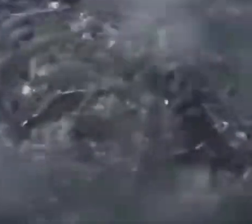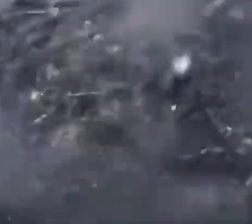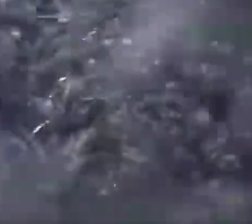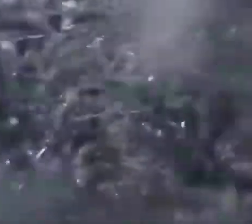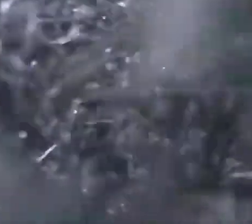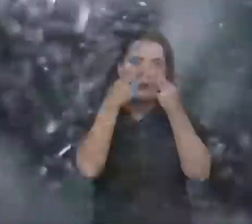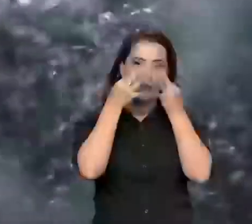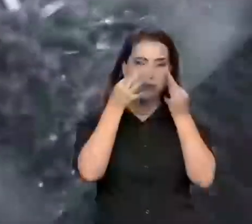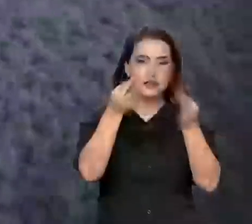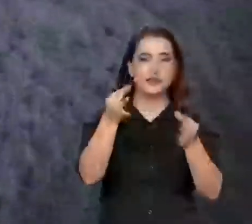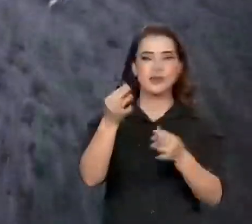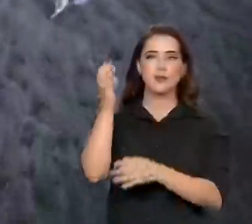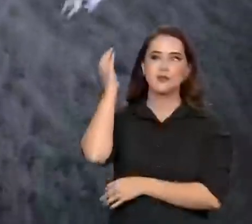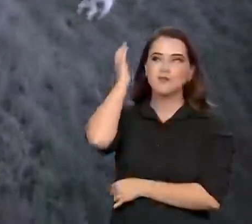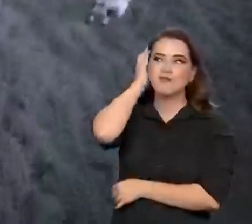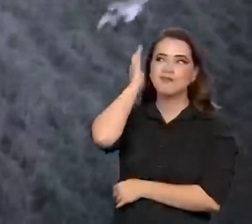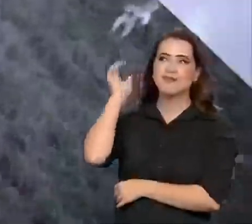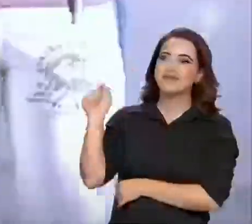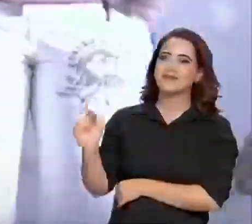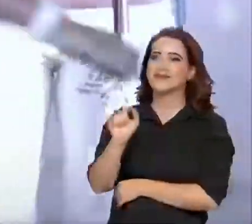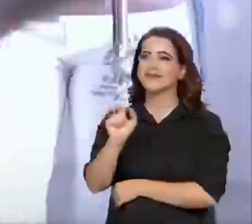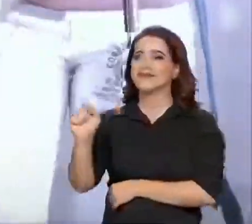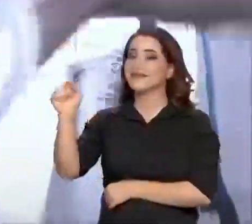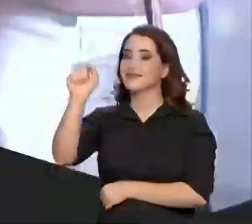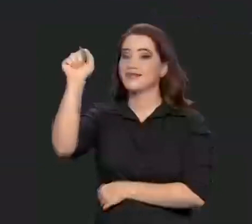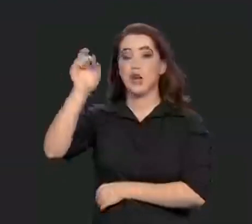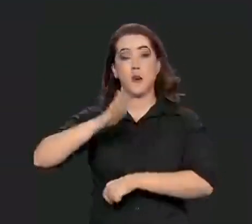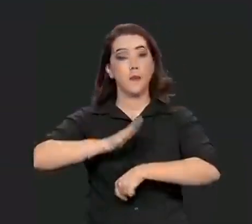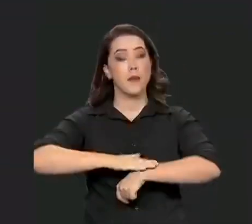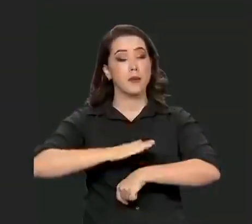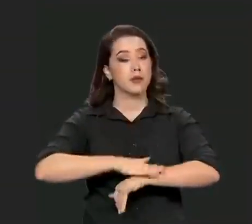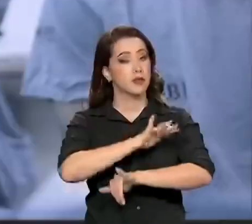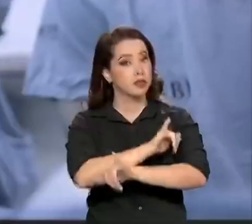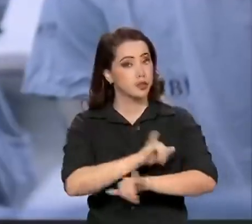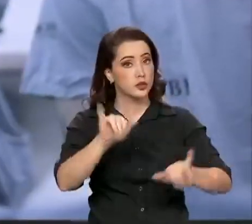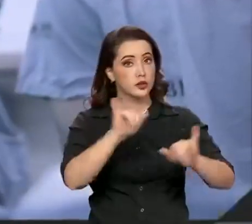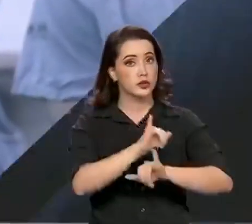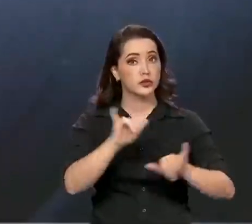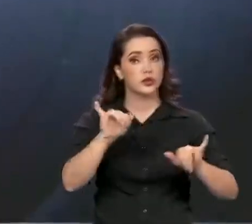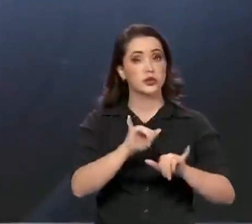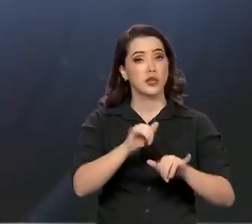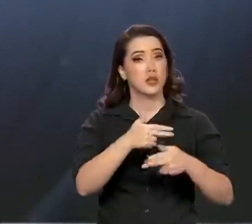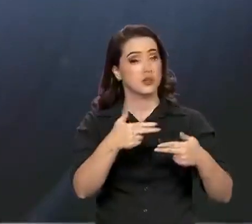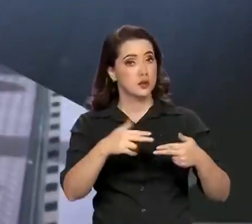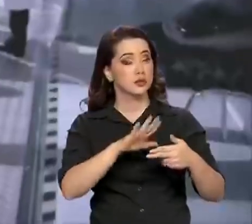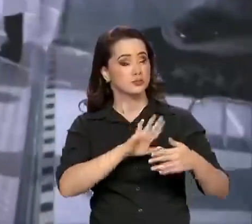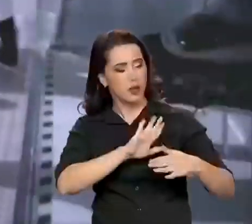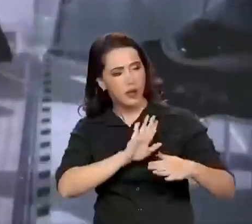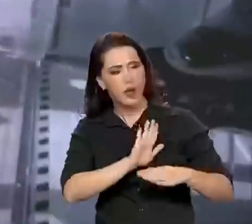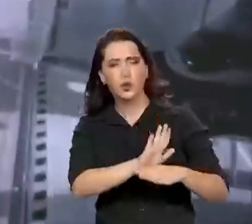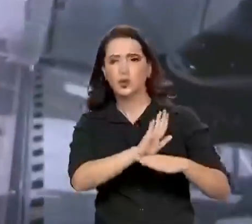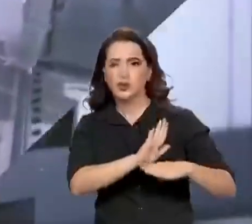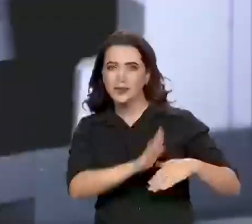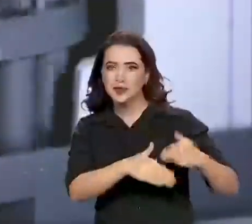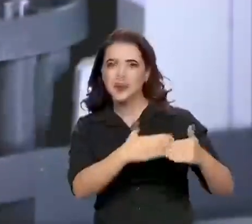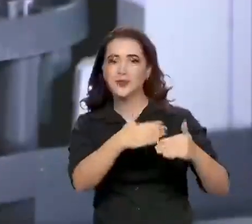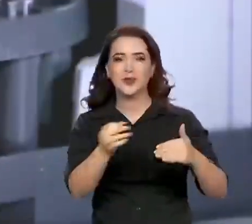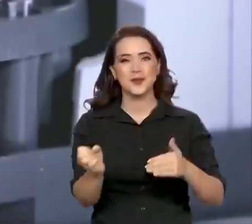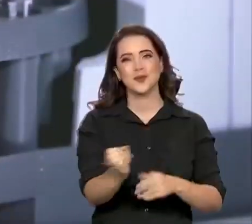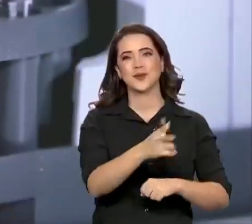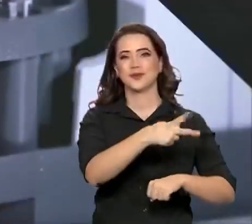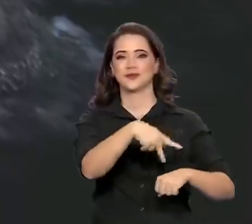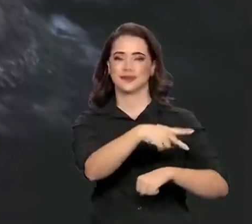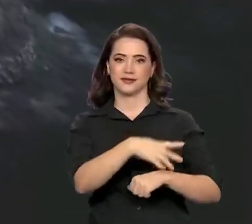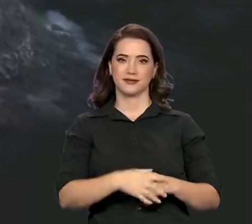São radialistas de todo o Brasil. É hora de noticiar os fatos que ajudam a construir um novo